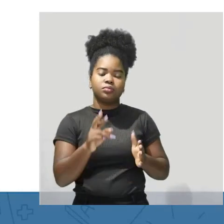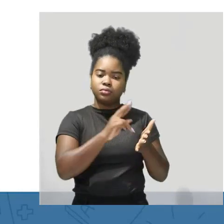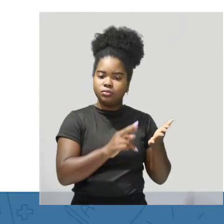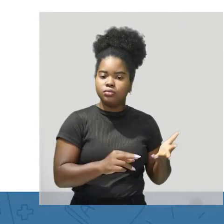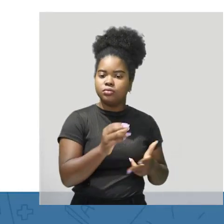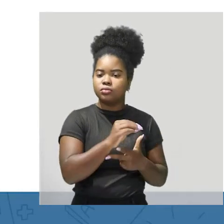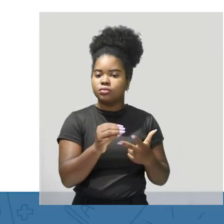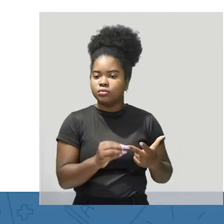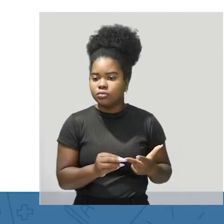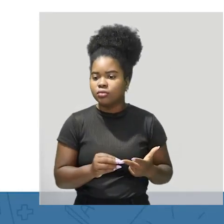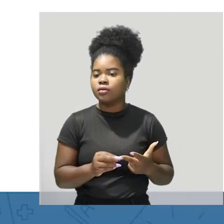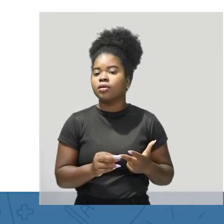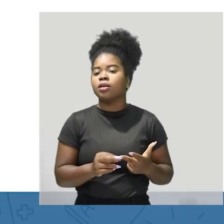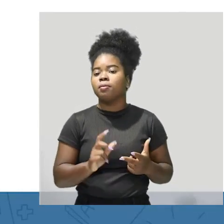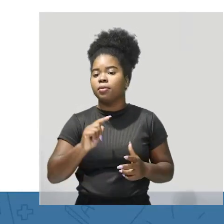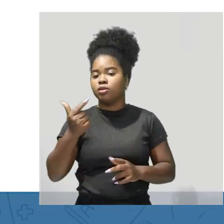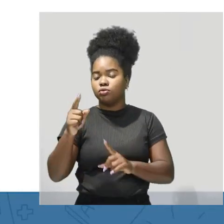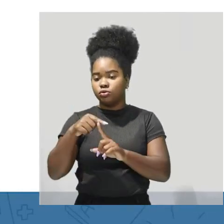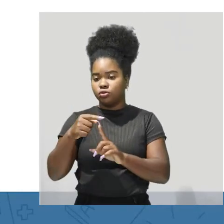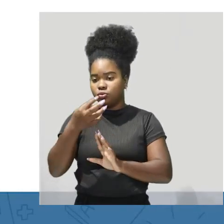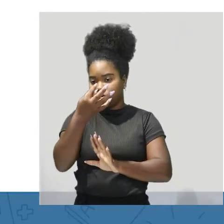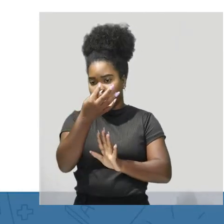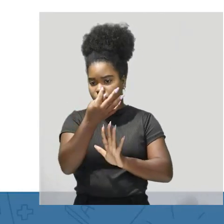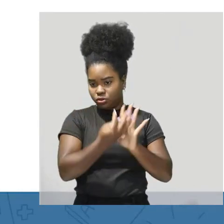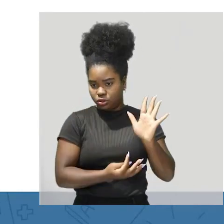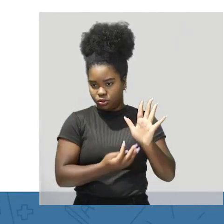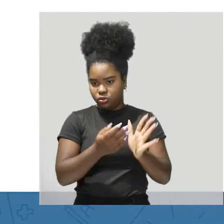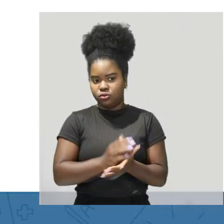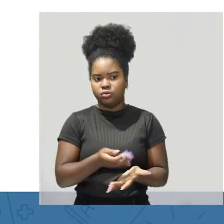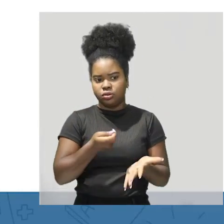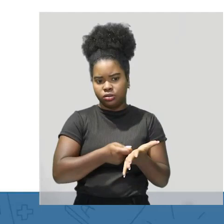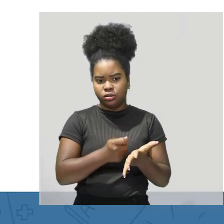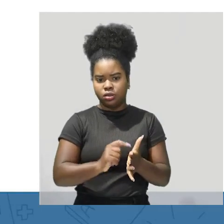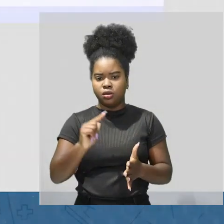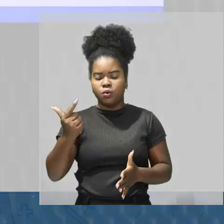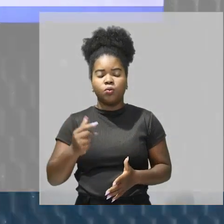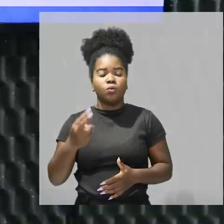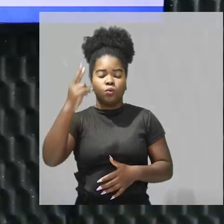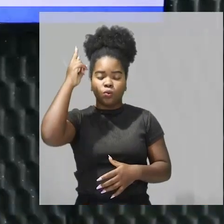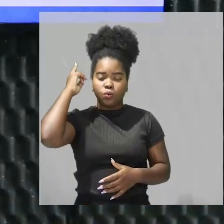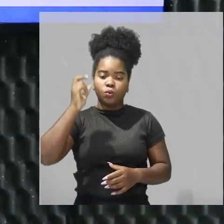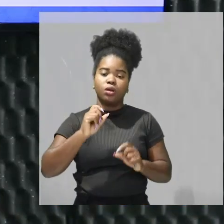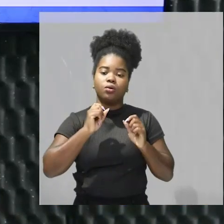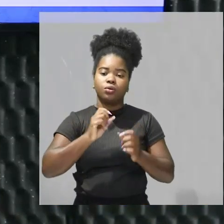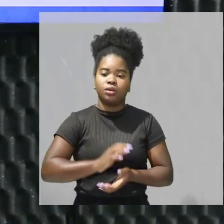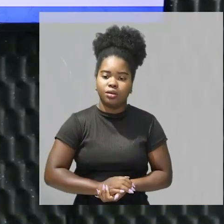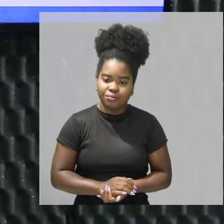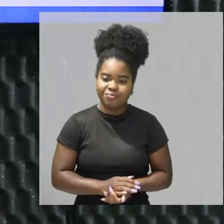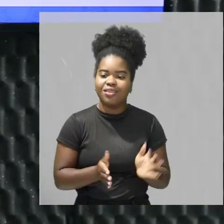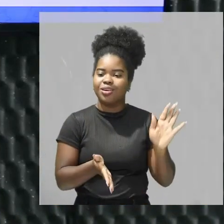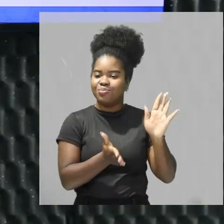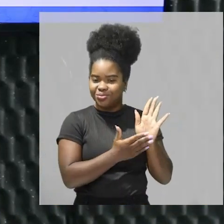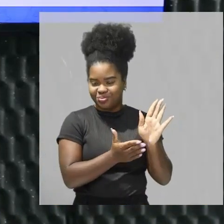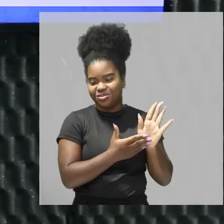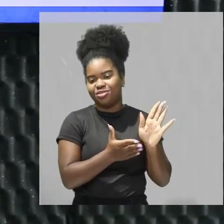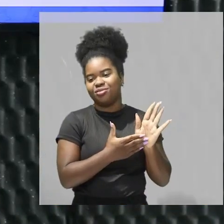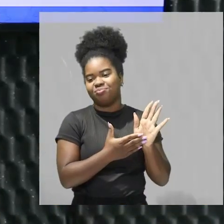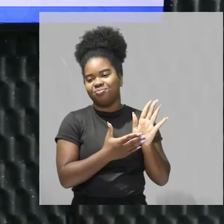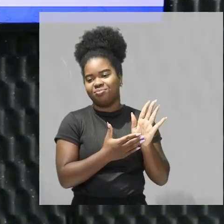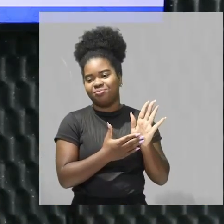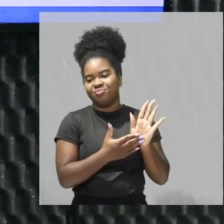Enem para os textos dissertativos que são cobrados em outros vestibulares é justamente a proposta de